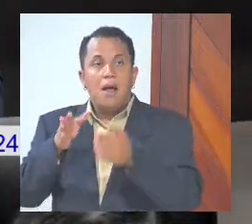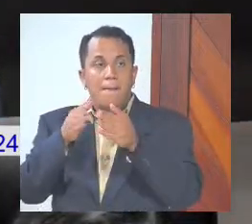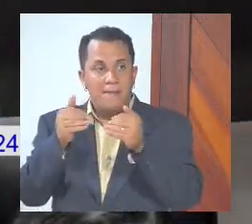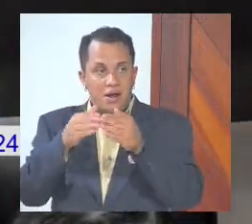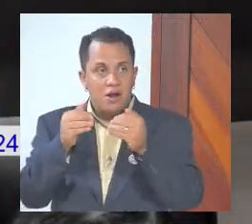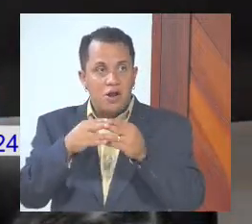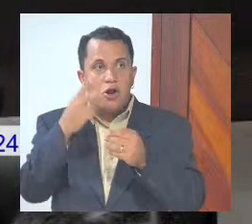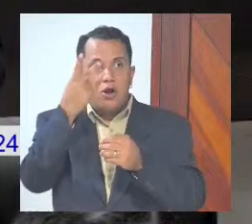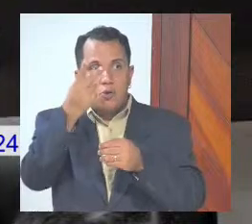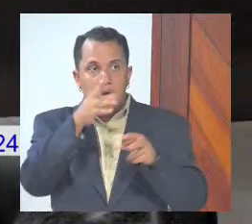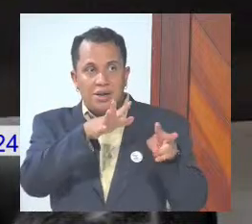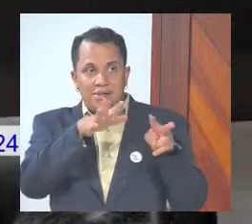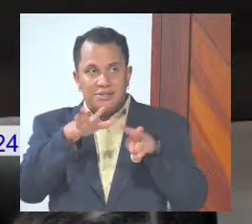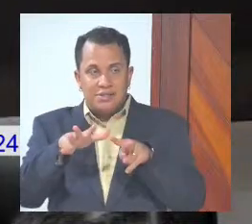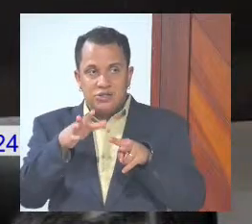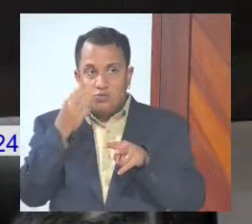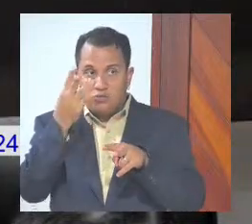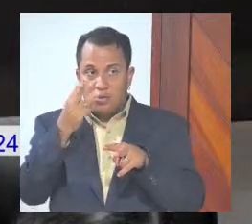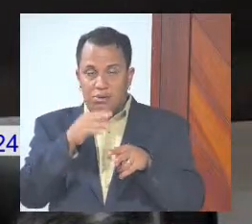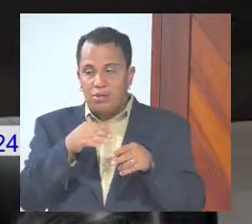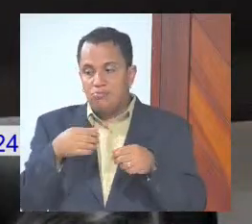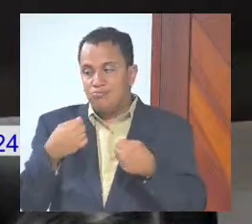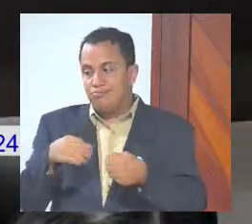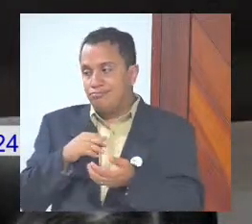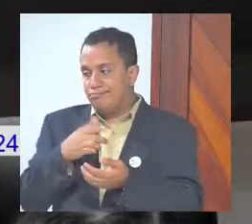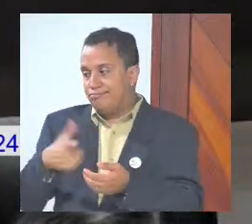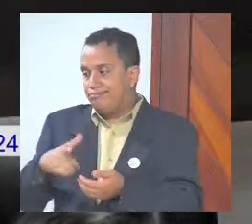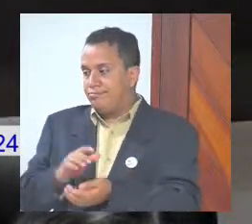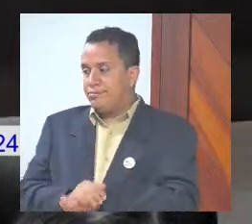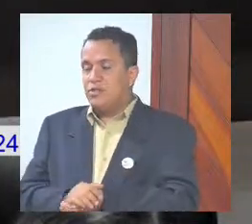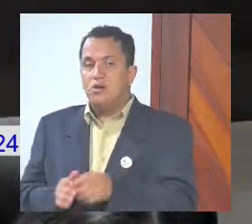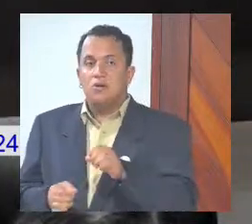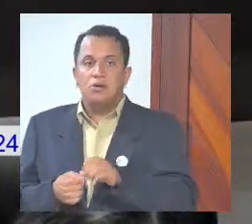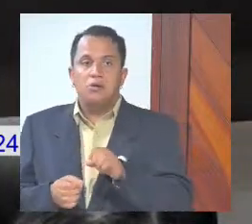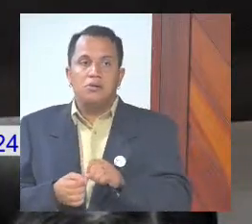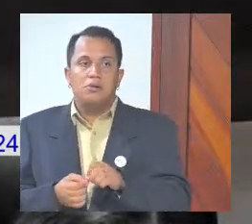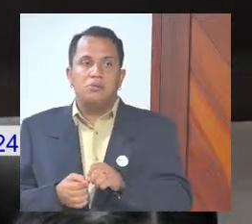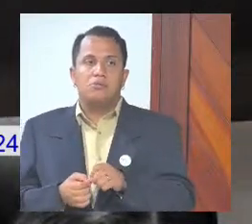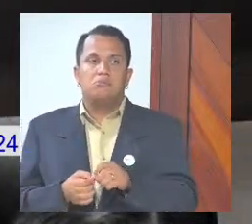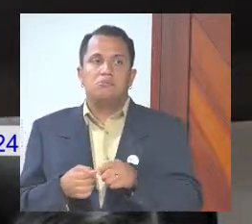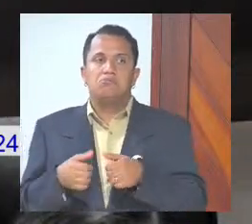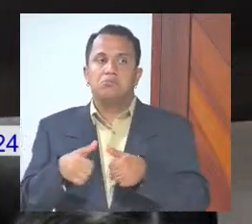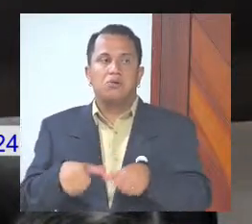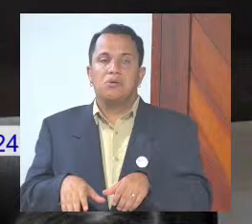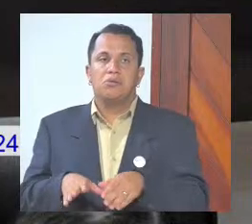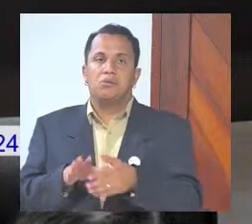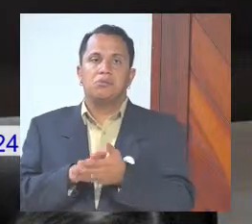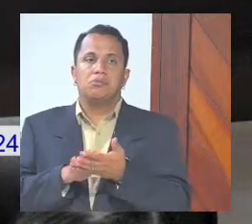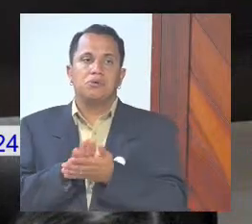há 2, 3 semanas porque não está funcionando. Porque se estivesse funcionando, nem aqui eles estariam.